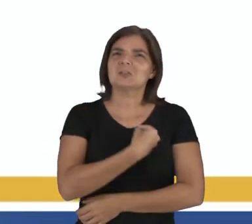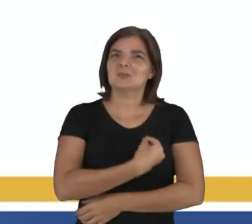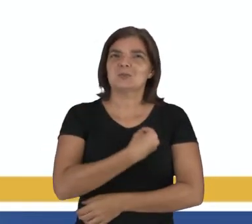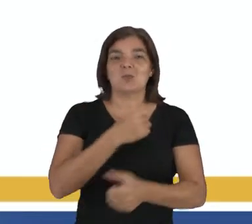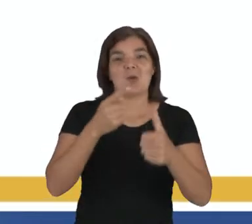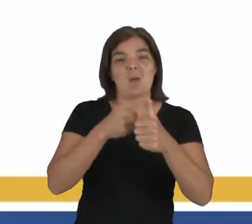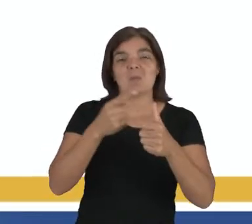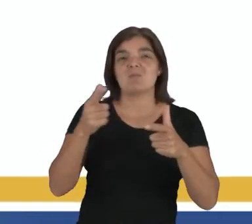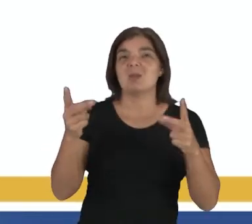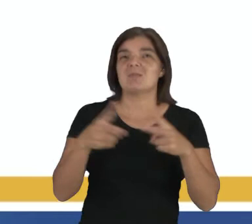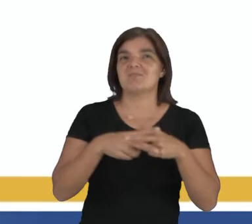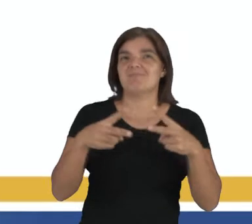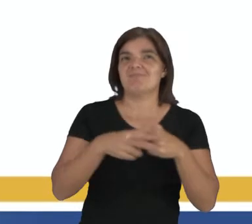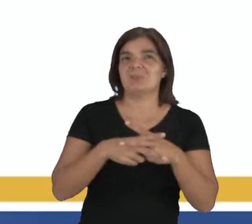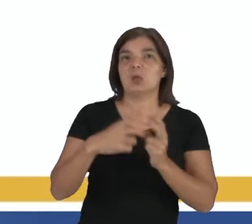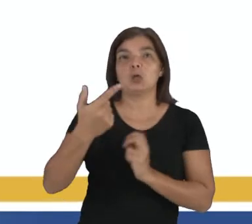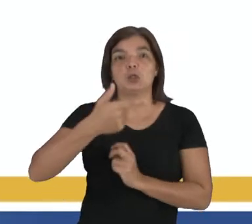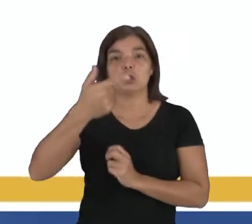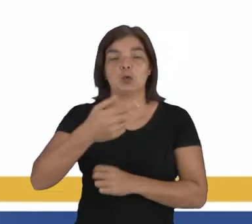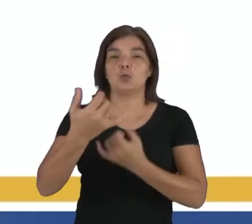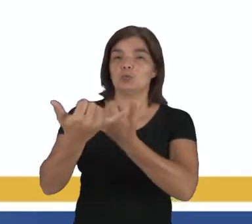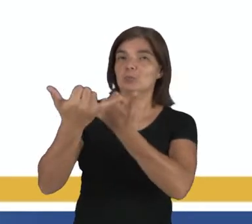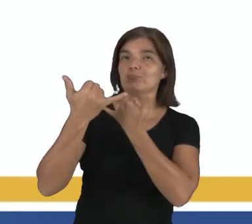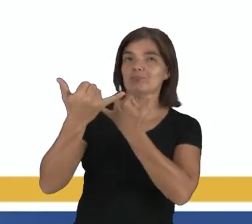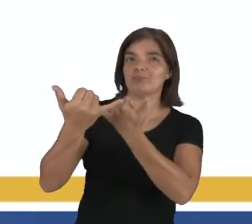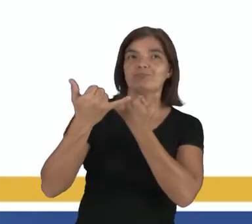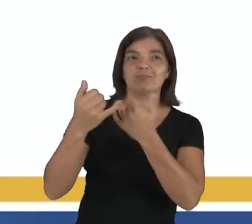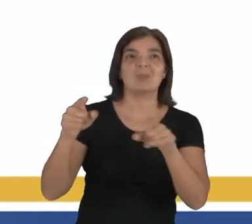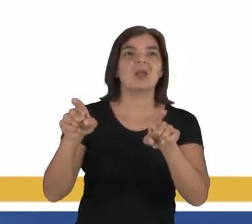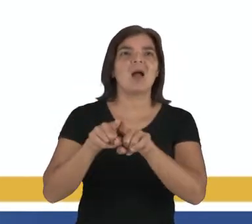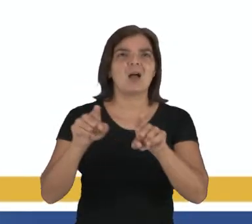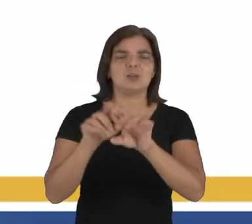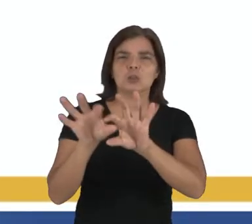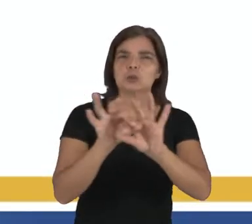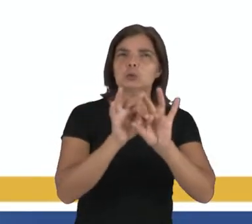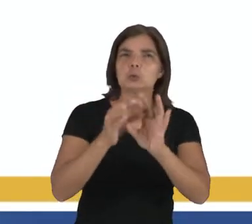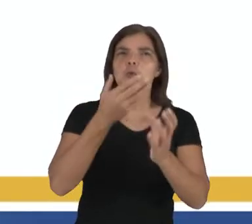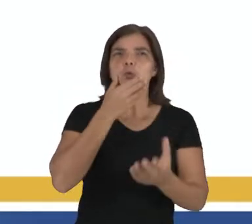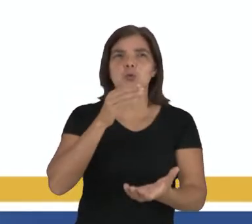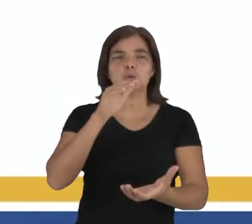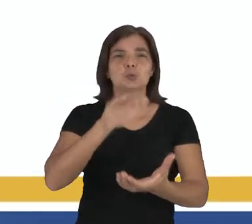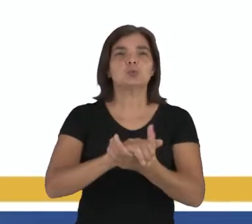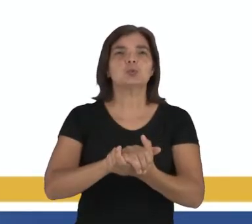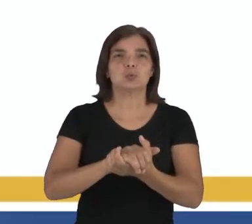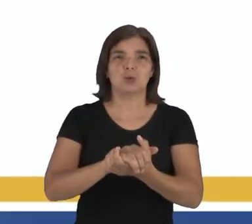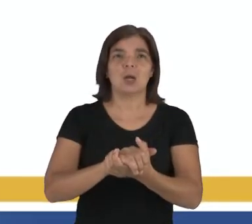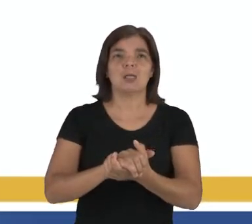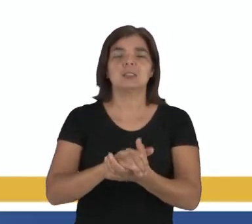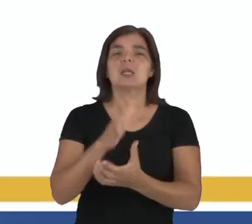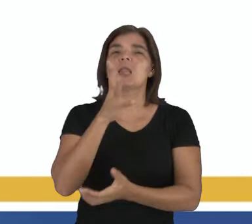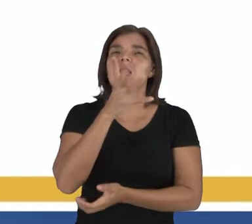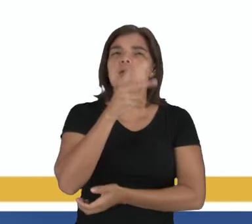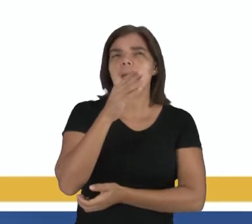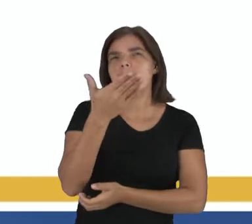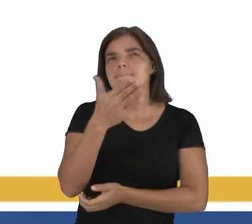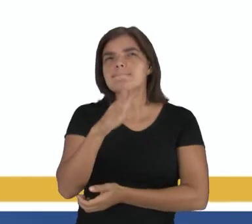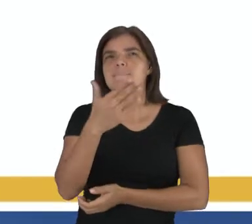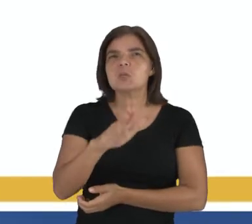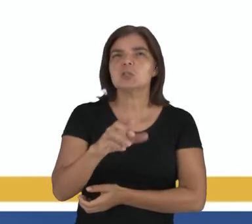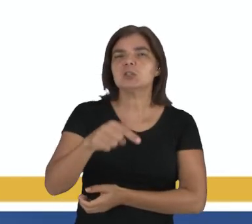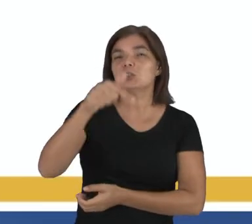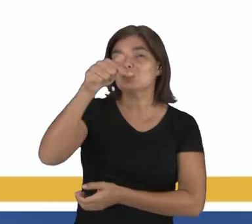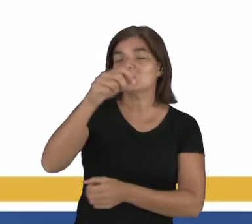matrimoniais mal resistem à primeira crise. Segundo o IBGE, as uniões conjugais duram,